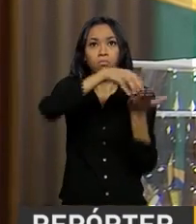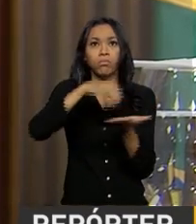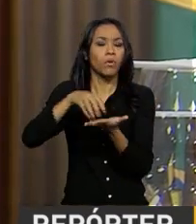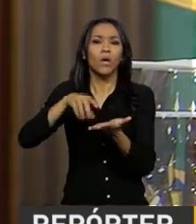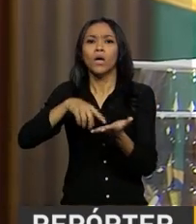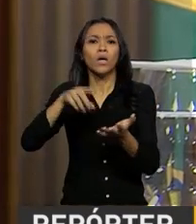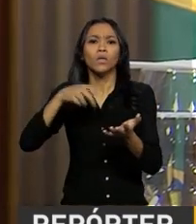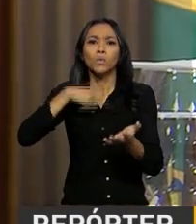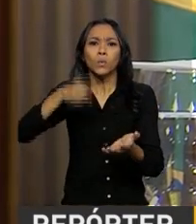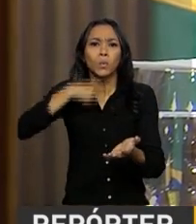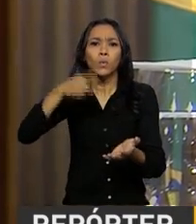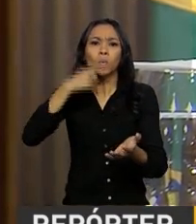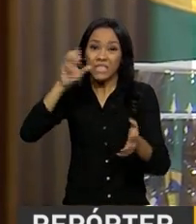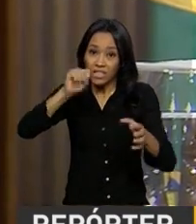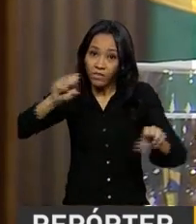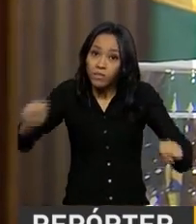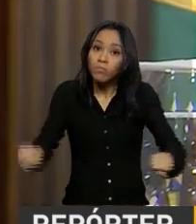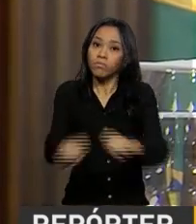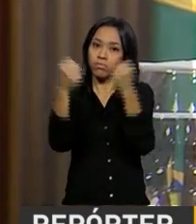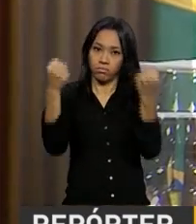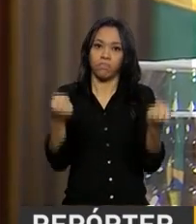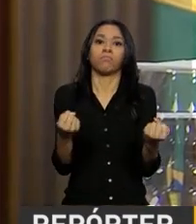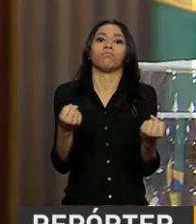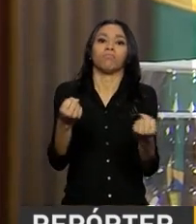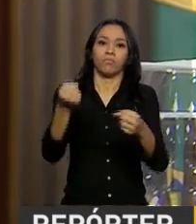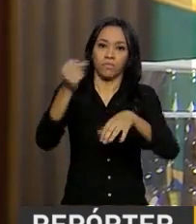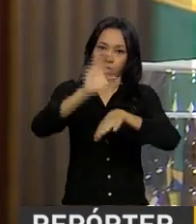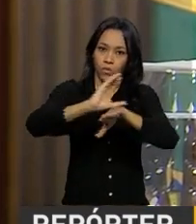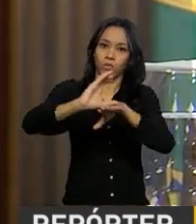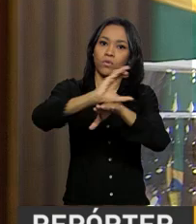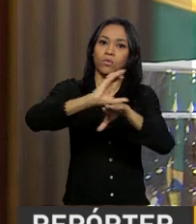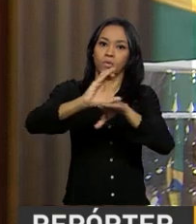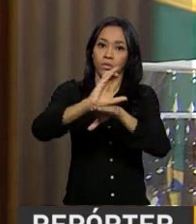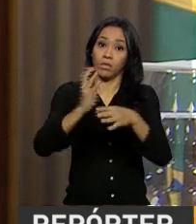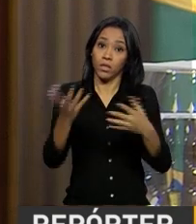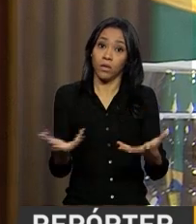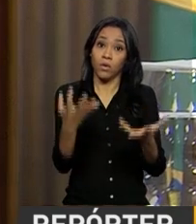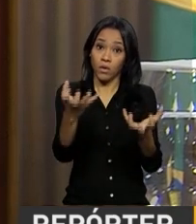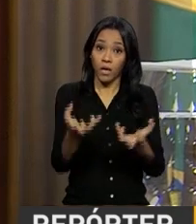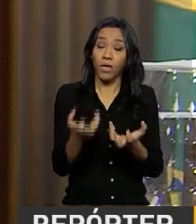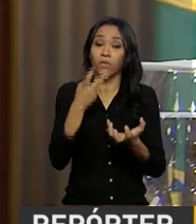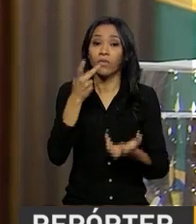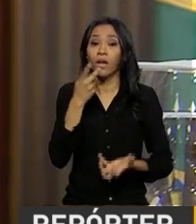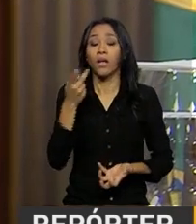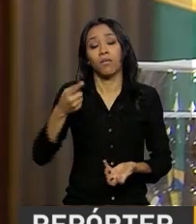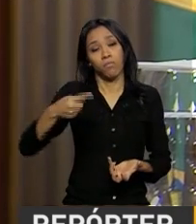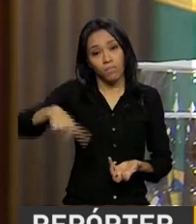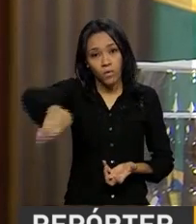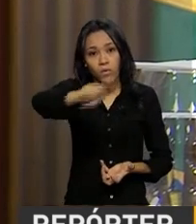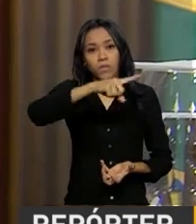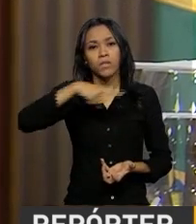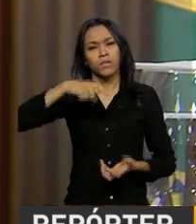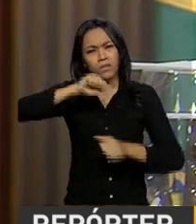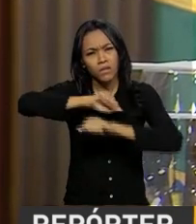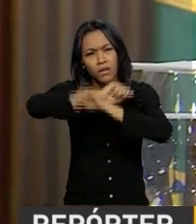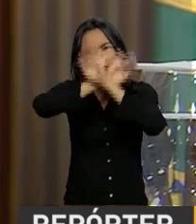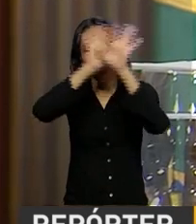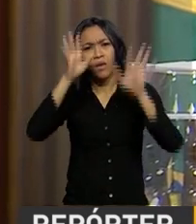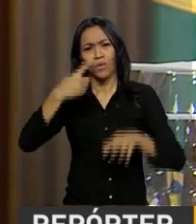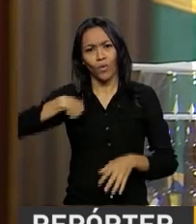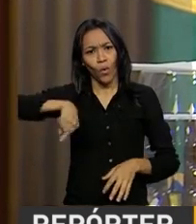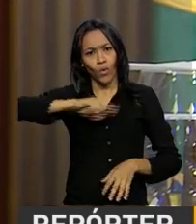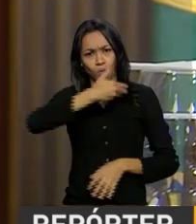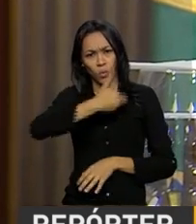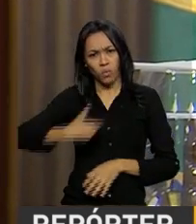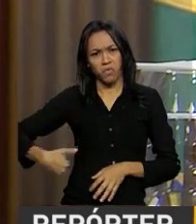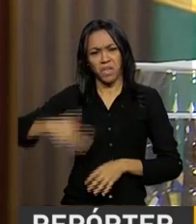com o texto constitucional. Então, eu quero deixar isso muito claro, porque sabem os senhores que nós temos sido vítimas